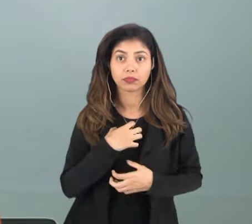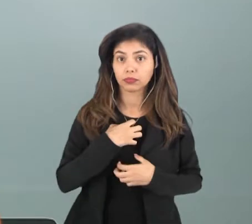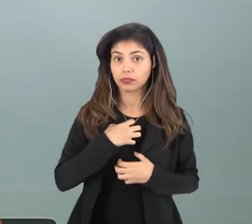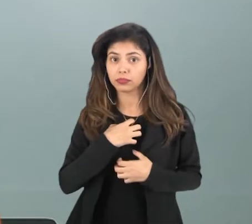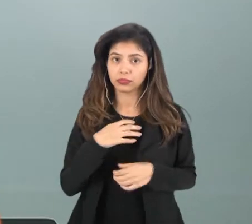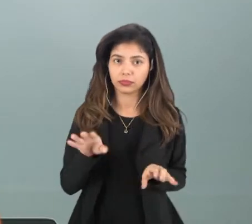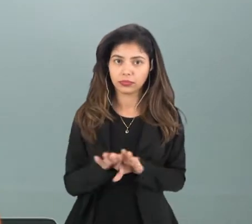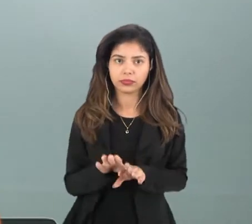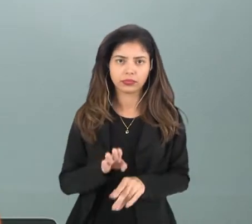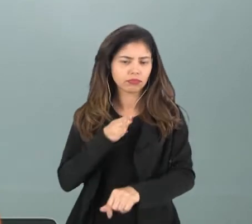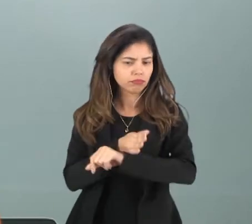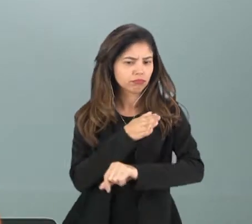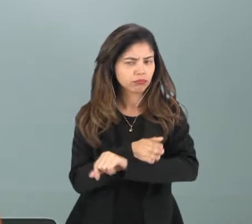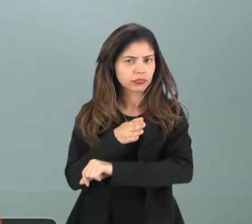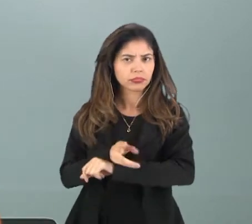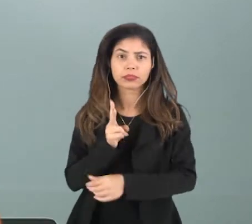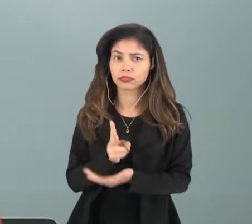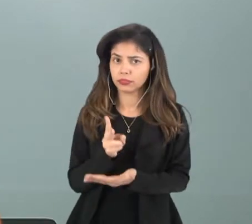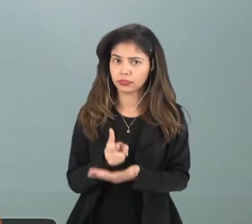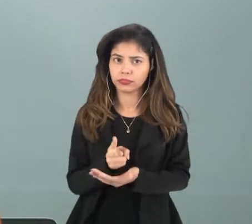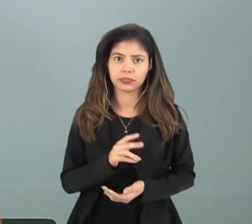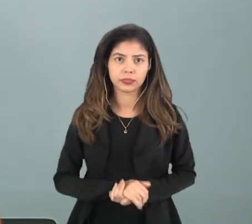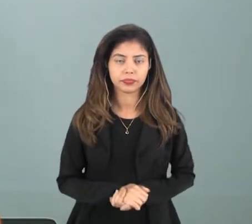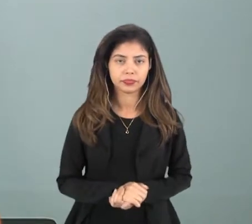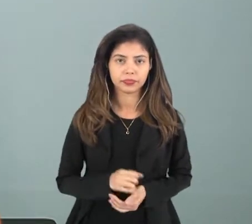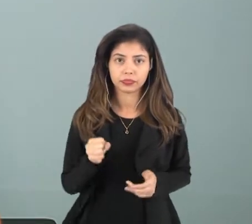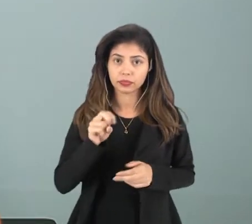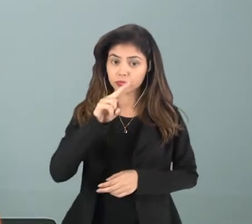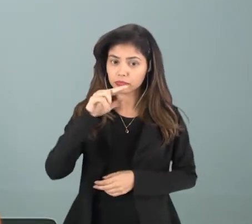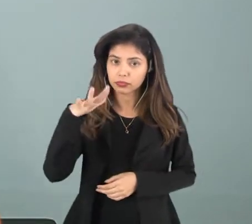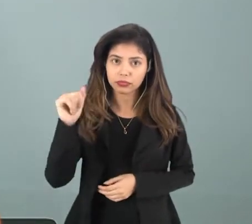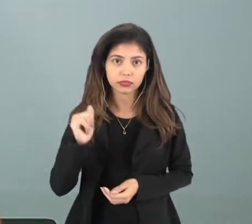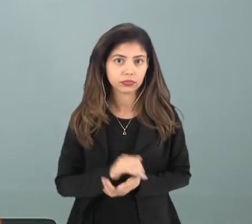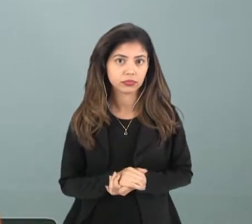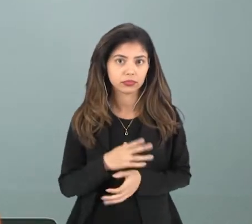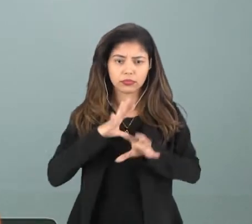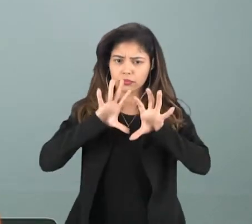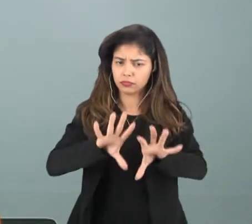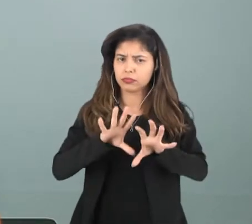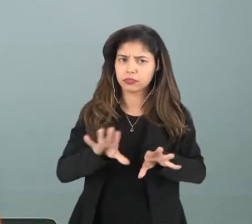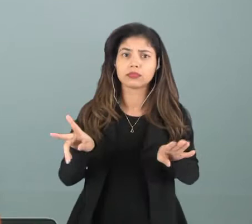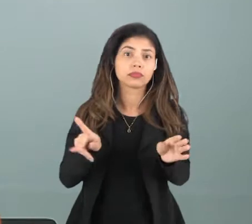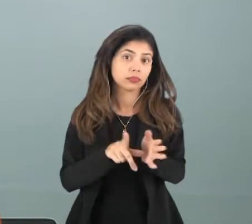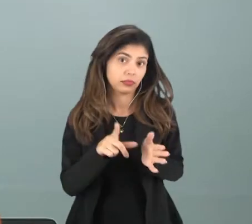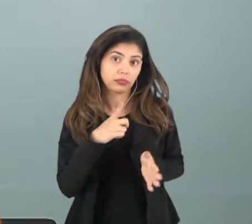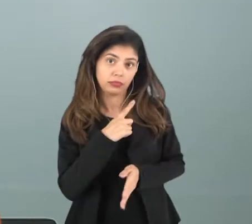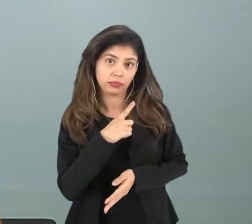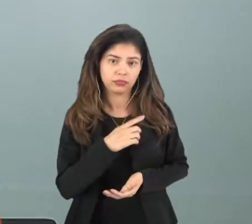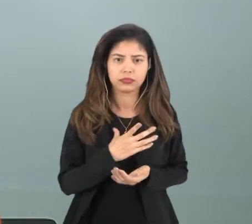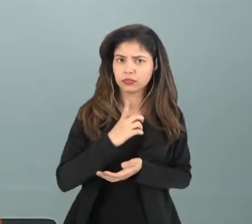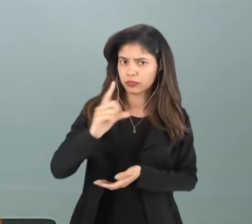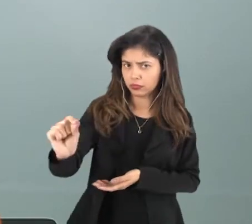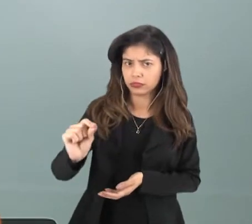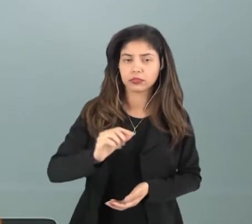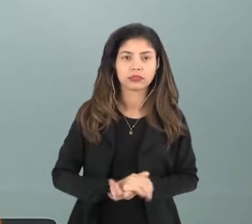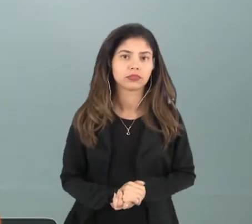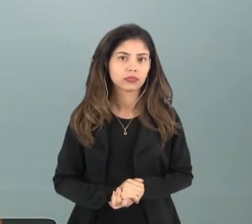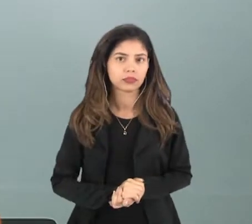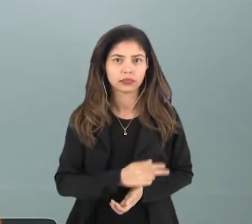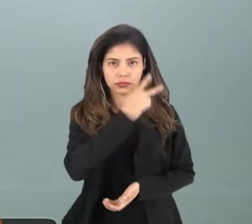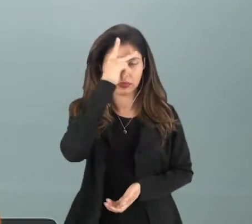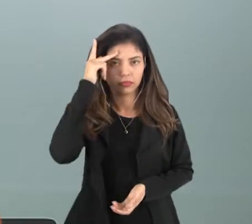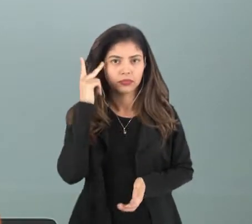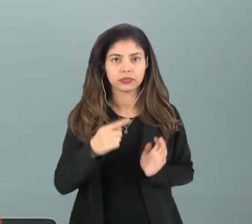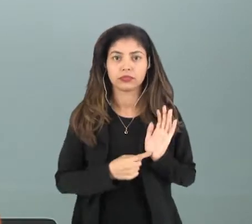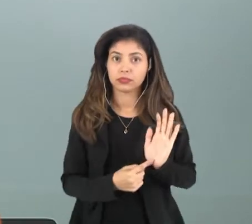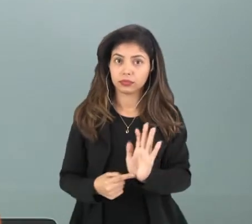mais frequentes e outros são menos frequentes. Mas nunca deixa de existir, né? A saída, né, de pessoas da